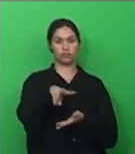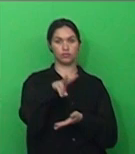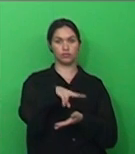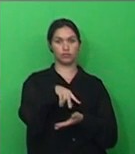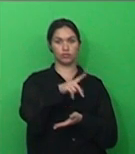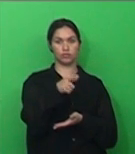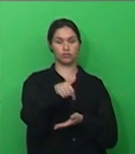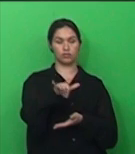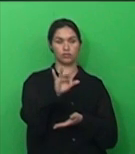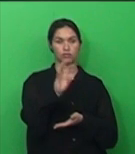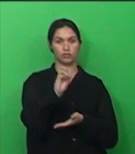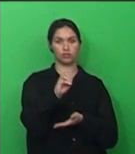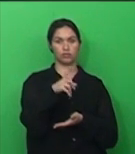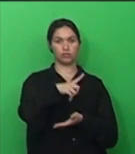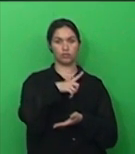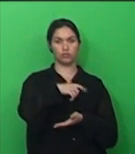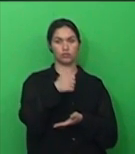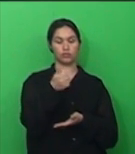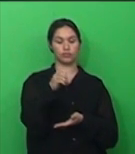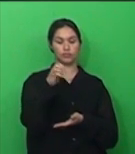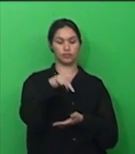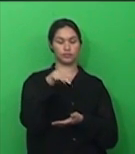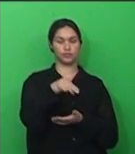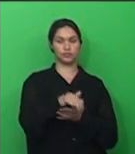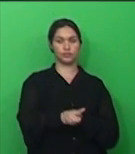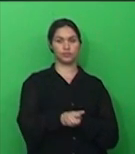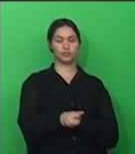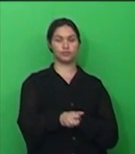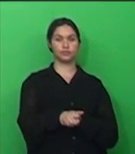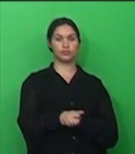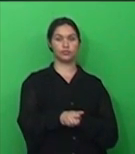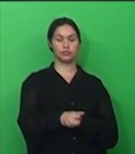projeto, vereador Zário Casagrande. Vossa Excelência dispõe 10 minutos.